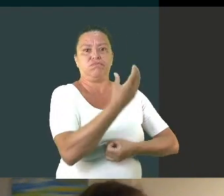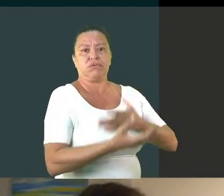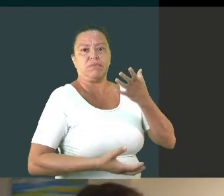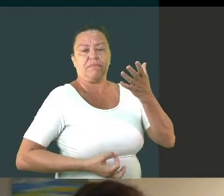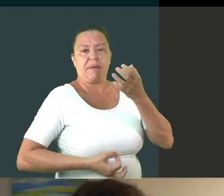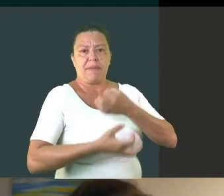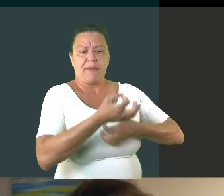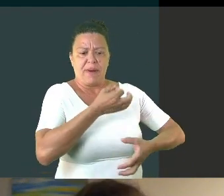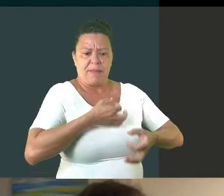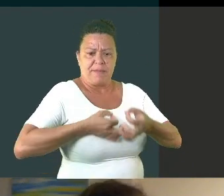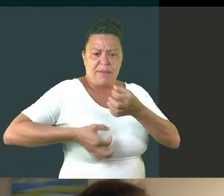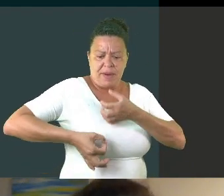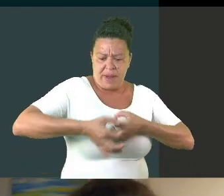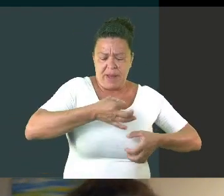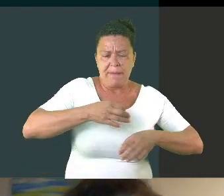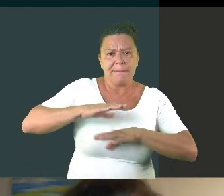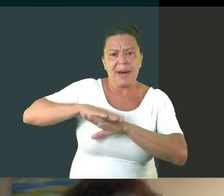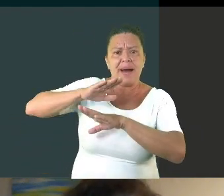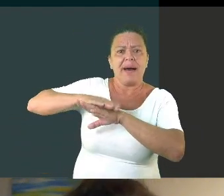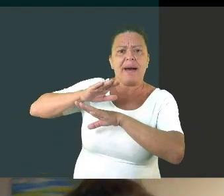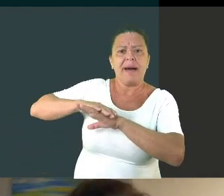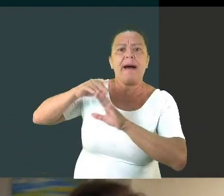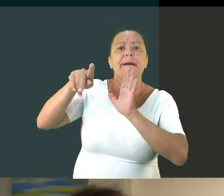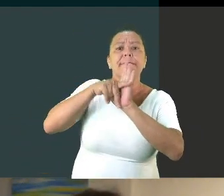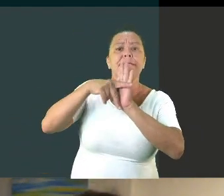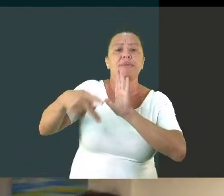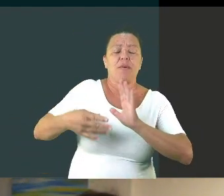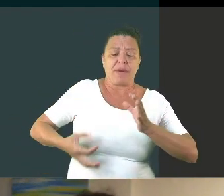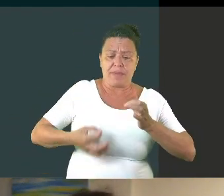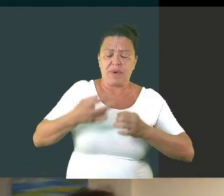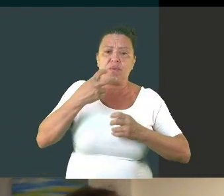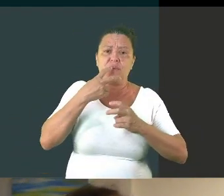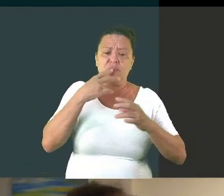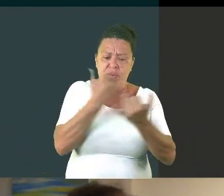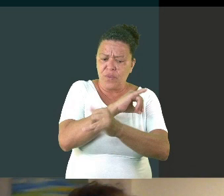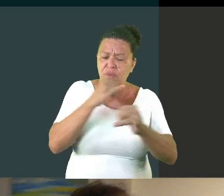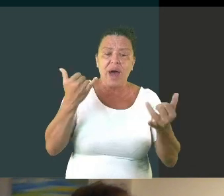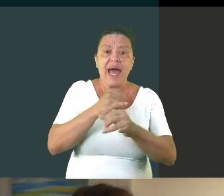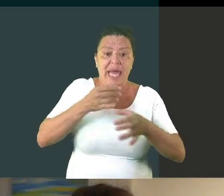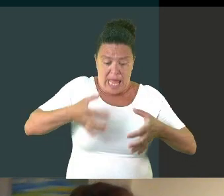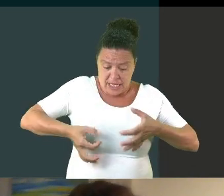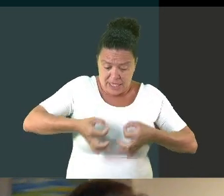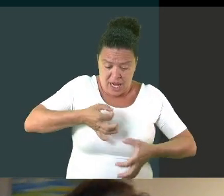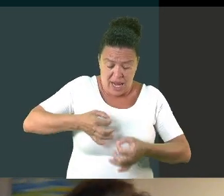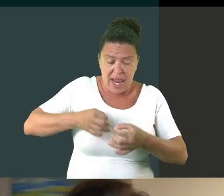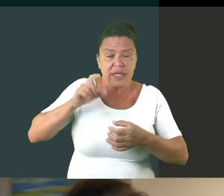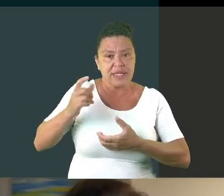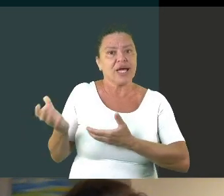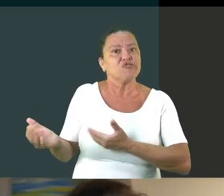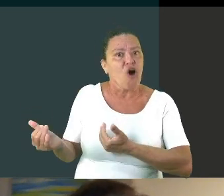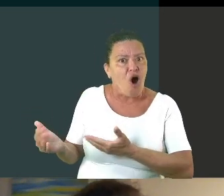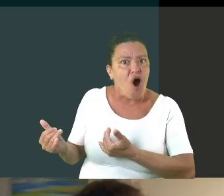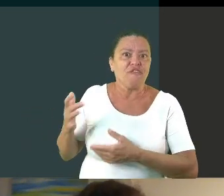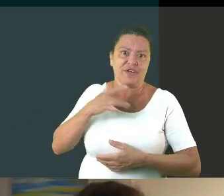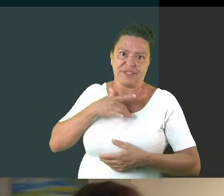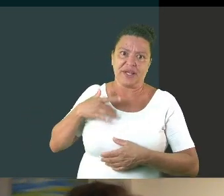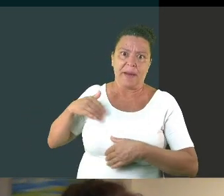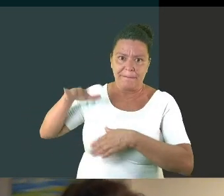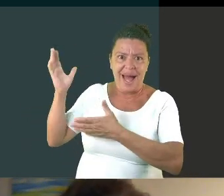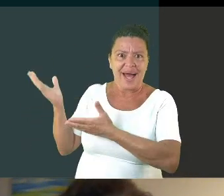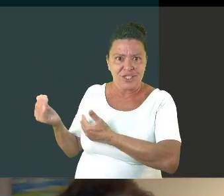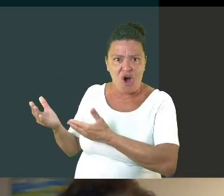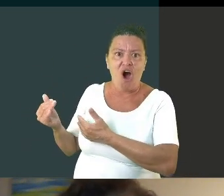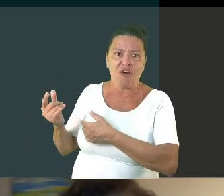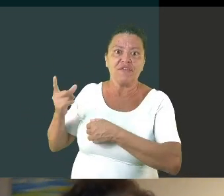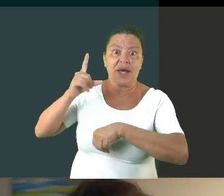constantemente, cada vez mais, a própria energia. E conforme as células são mais jovens e mais saudáveis, maior